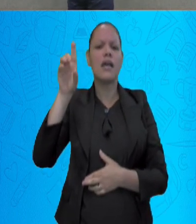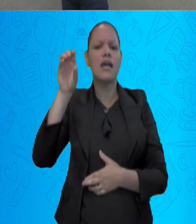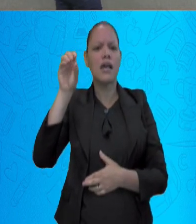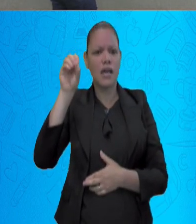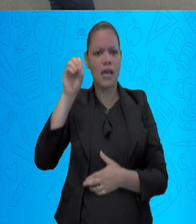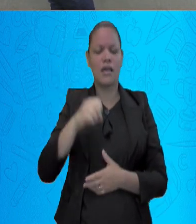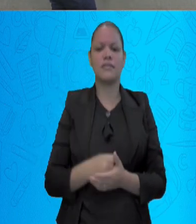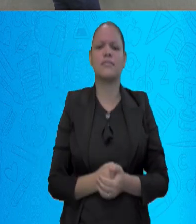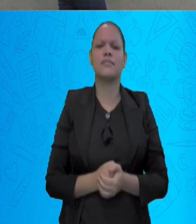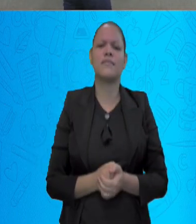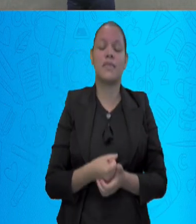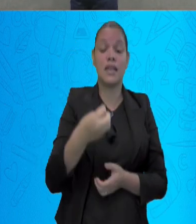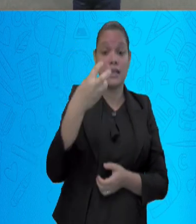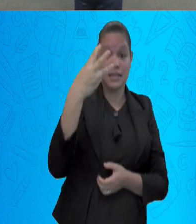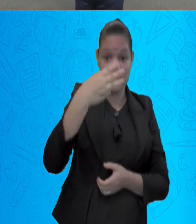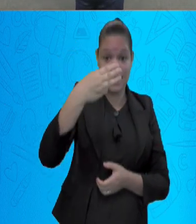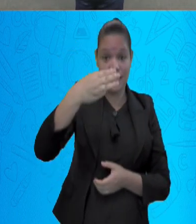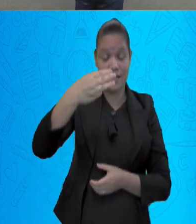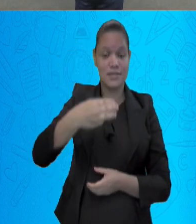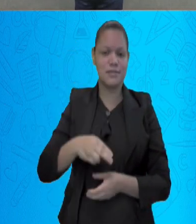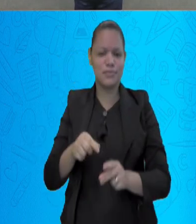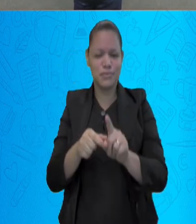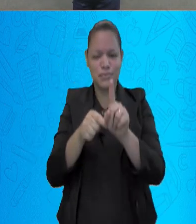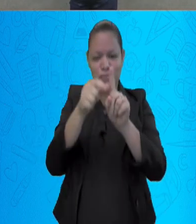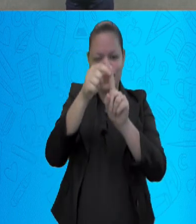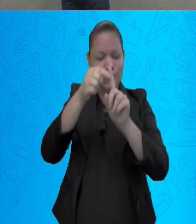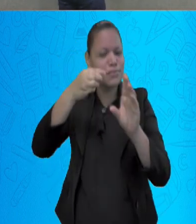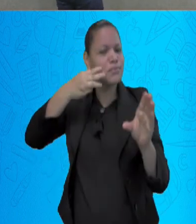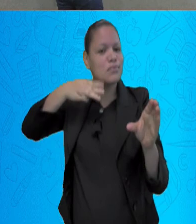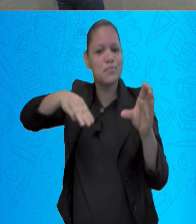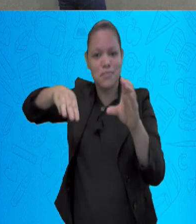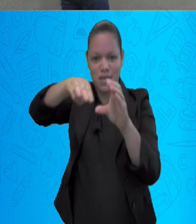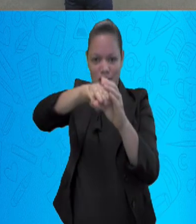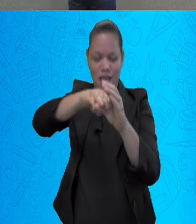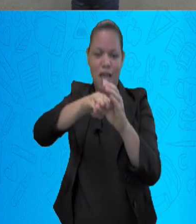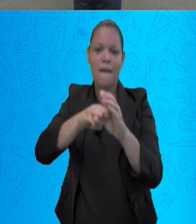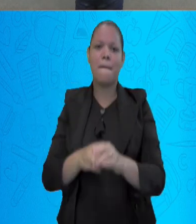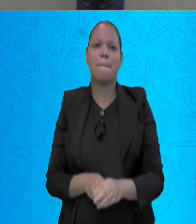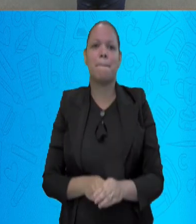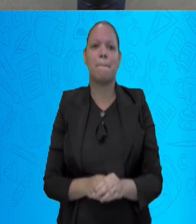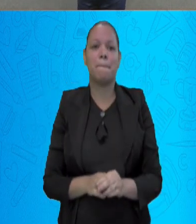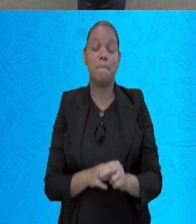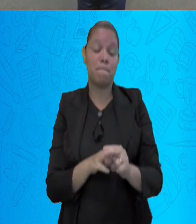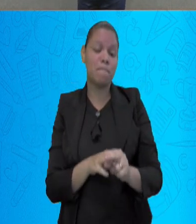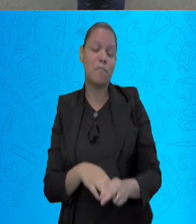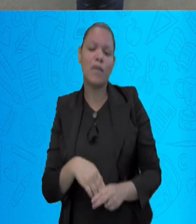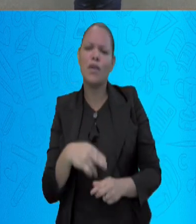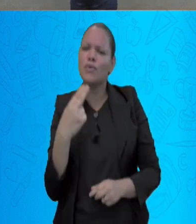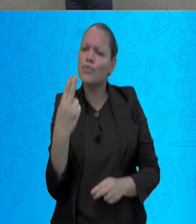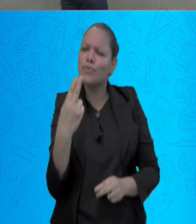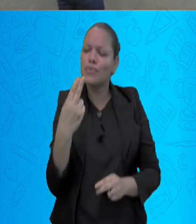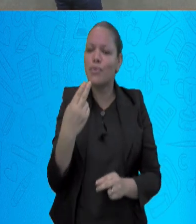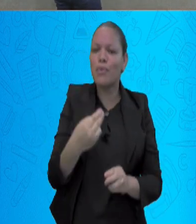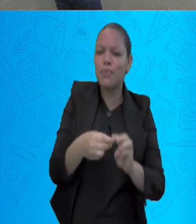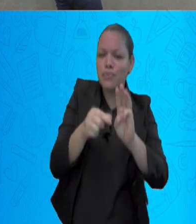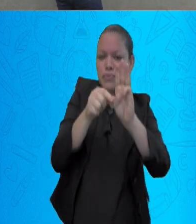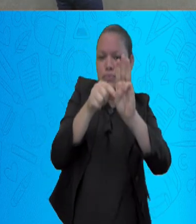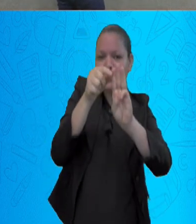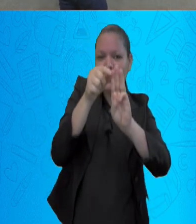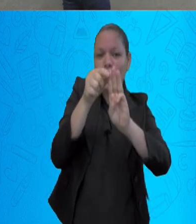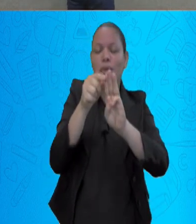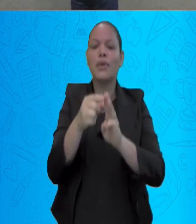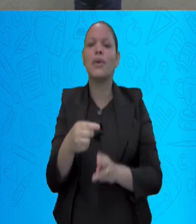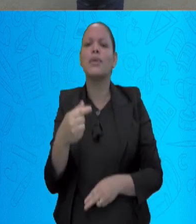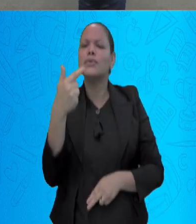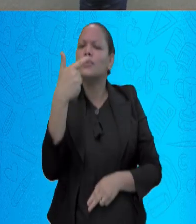milhar, 2 centenas, 2 dezenas e